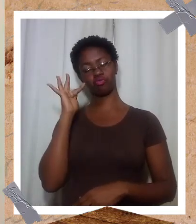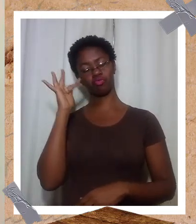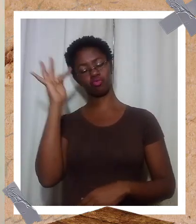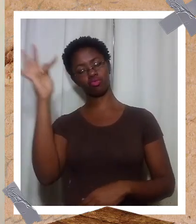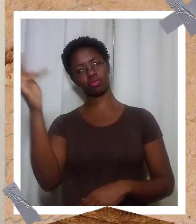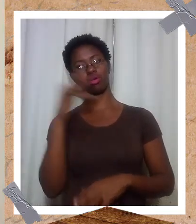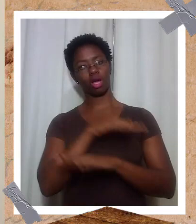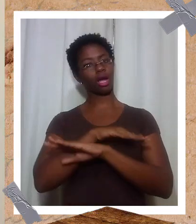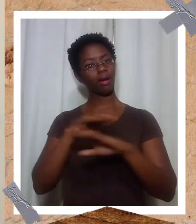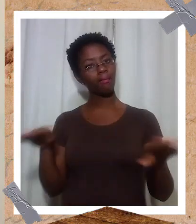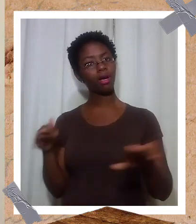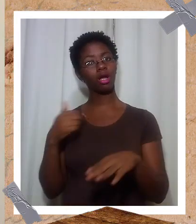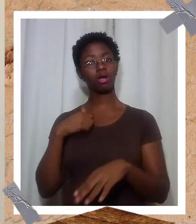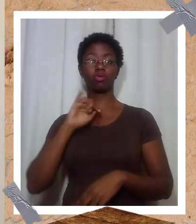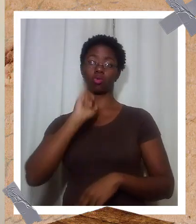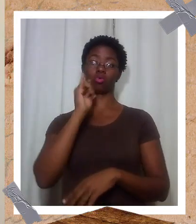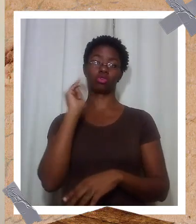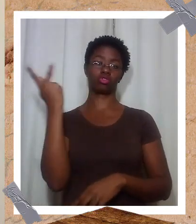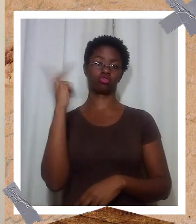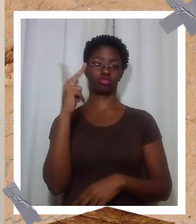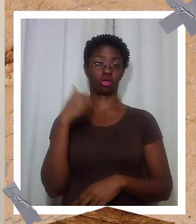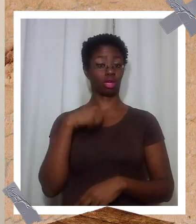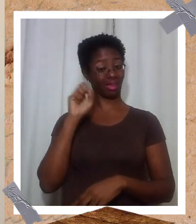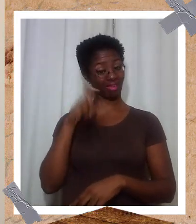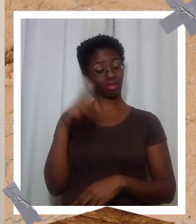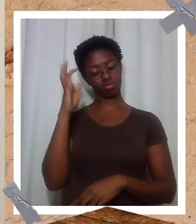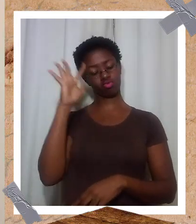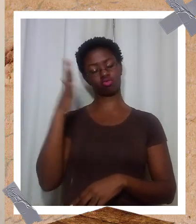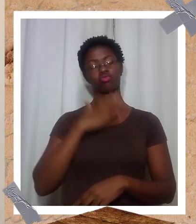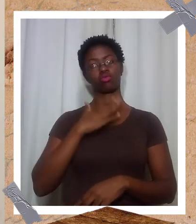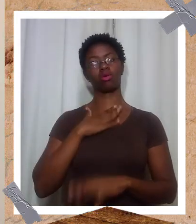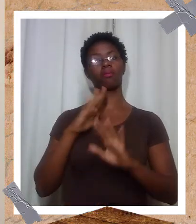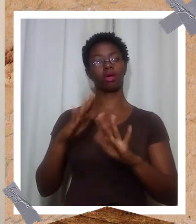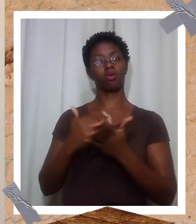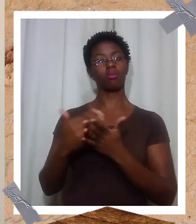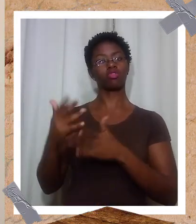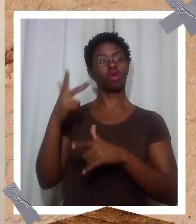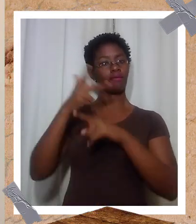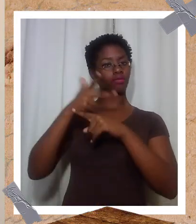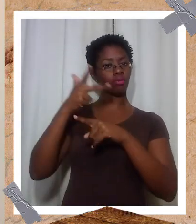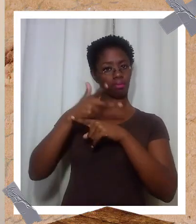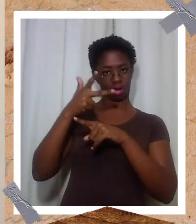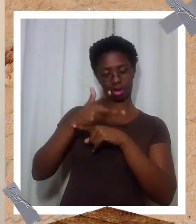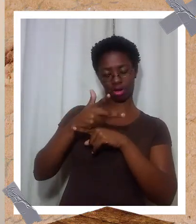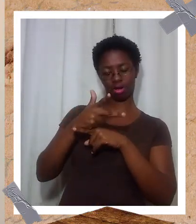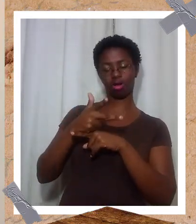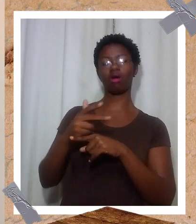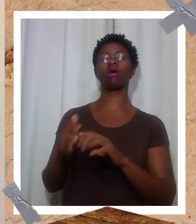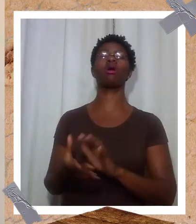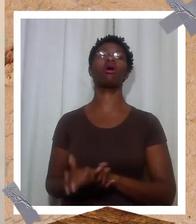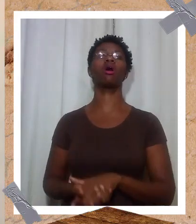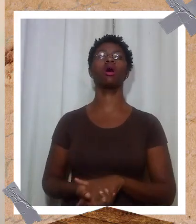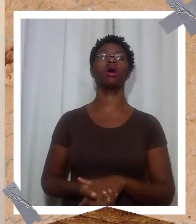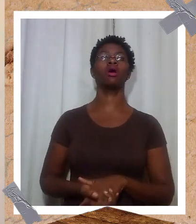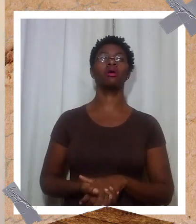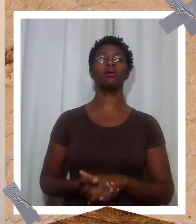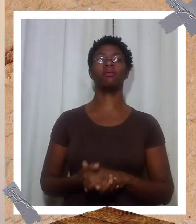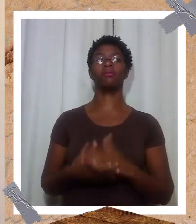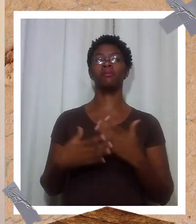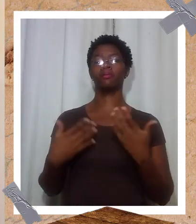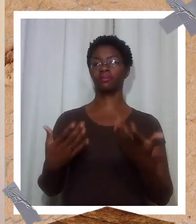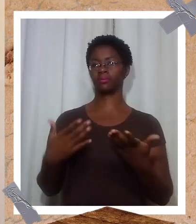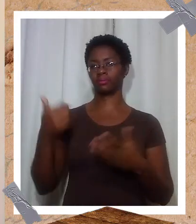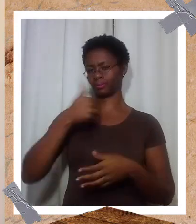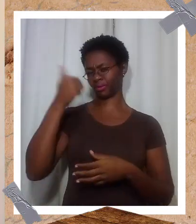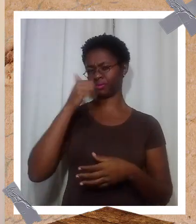de contar a minha história. Esse foi um sonho, sem contar também quando começou a filmar o documentário. Mas o primeiro